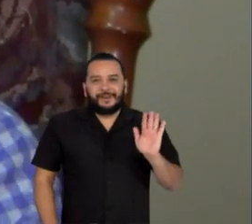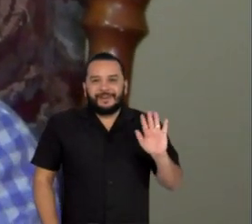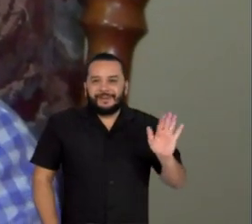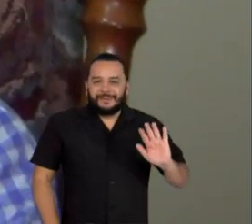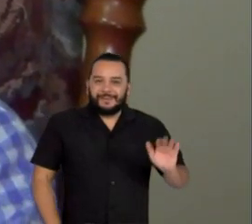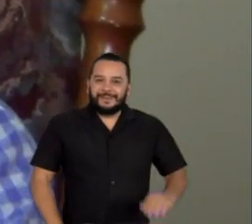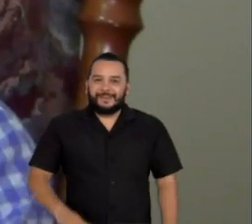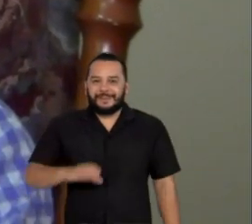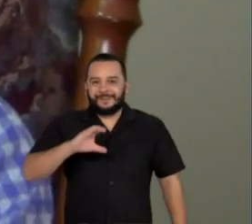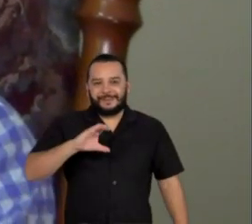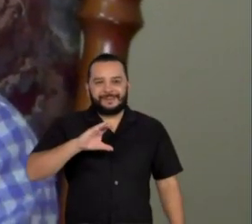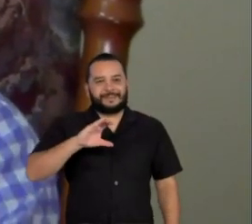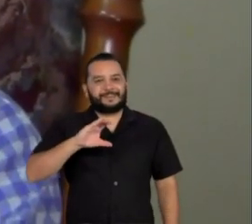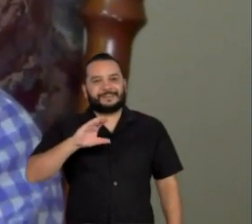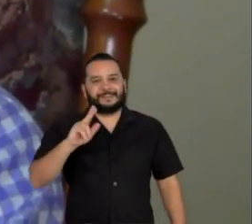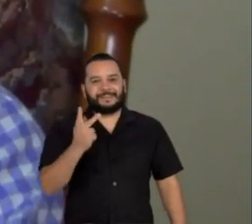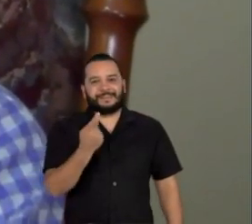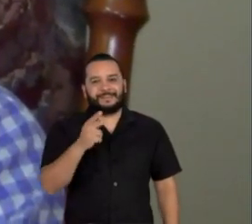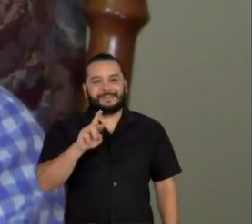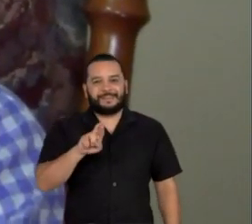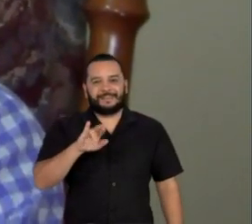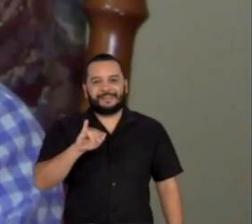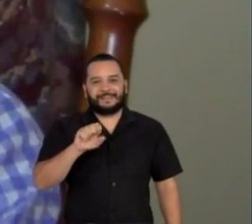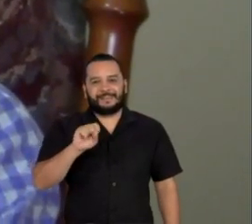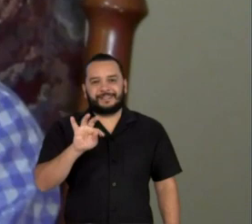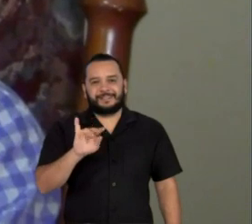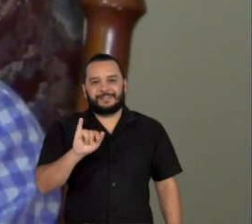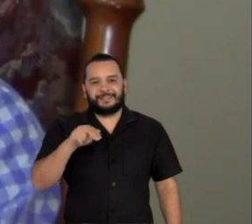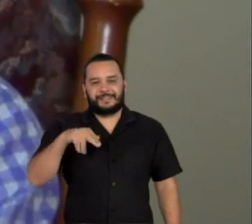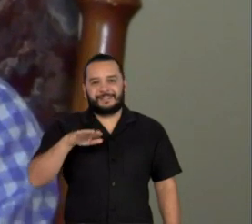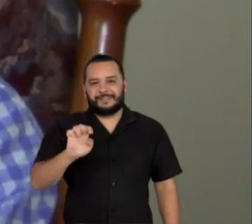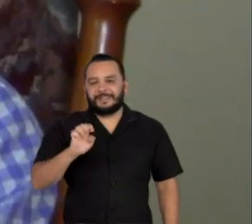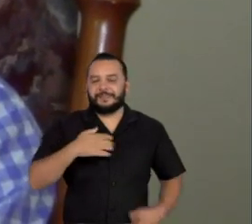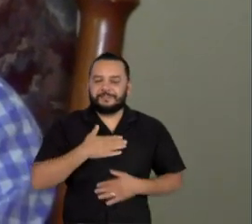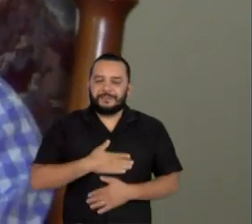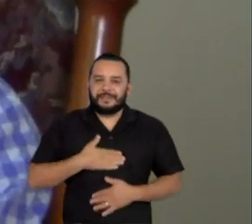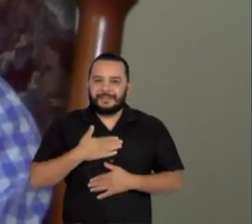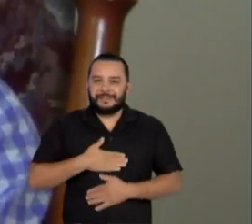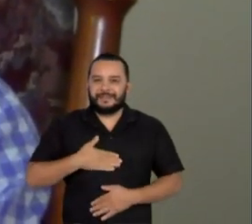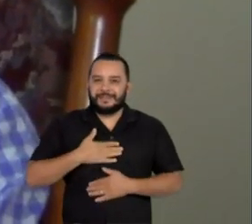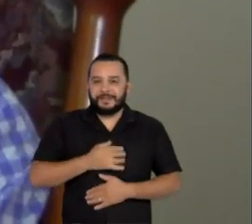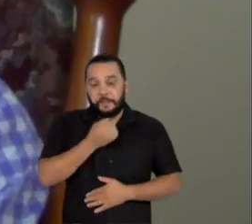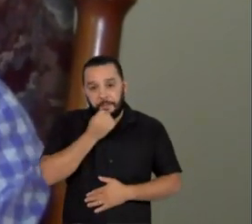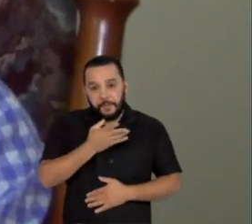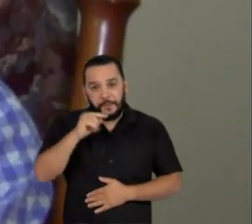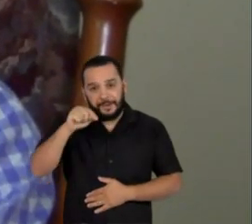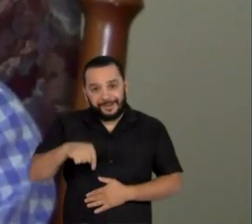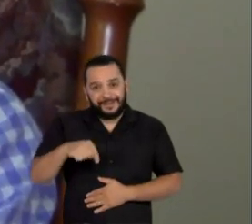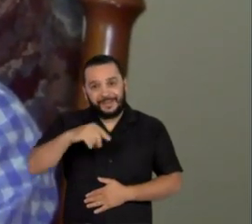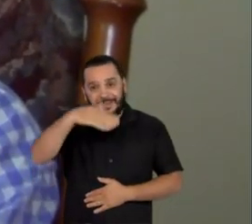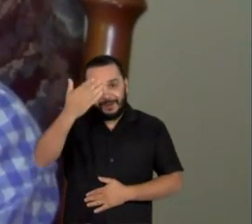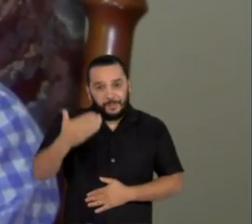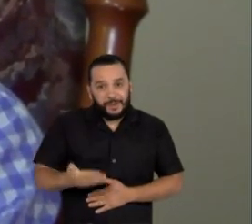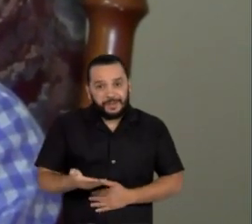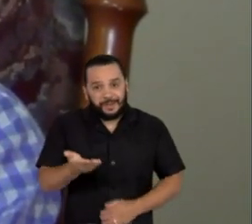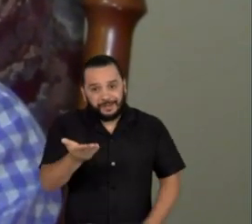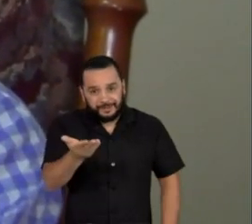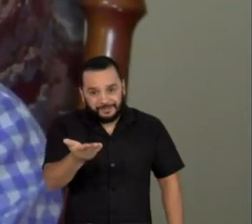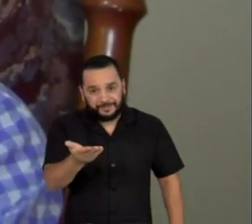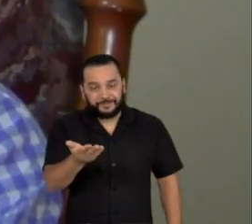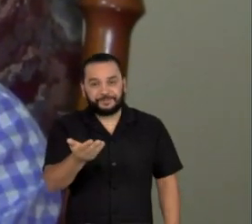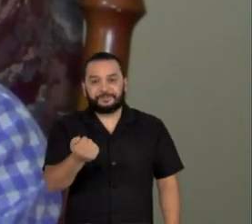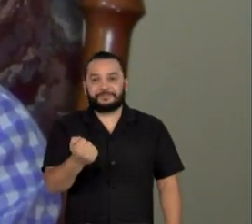Cristiane, que prazer. Que bom estar aqui, ajudando a prestar essa homenagem a você.